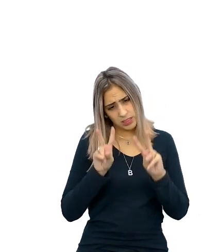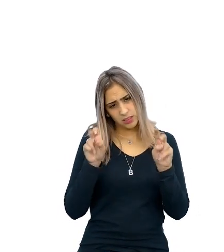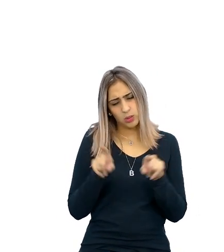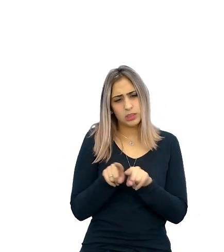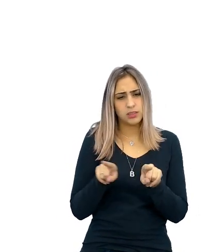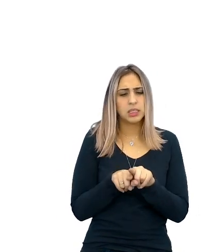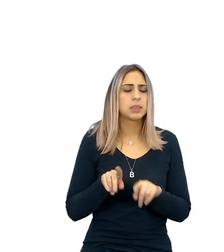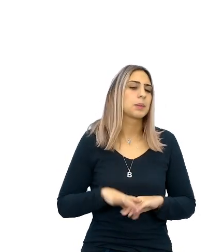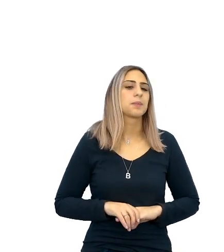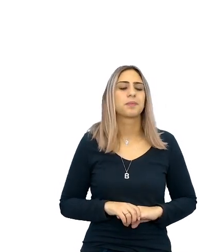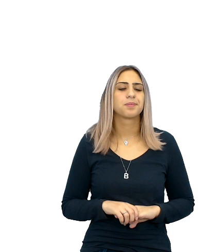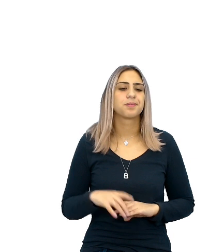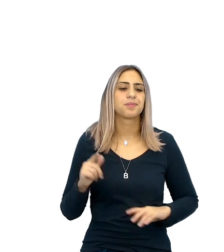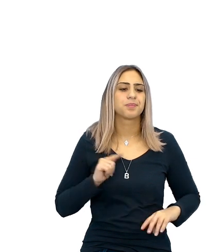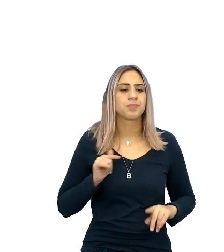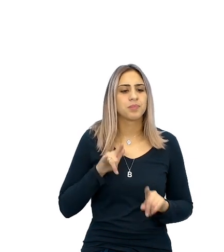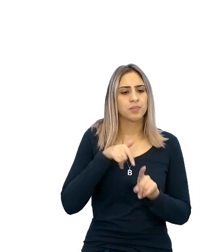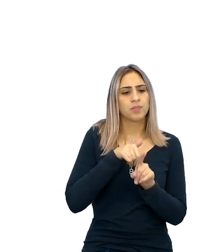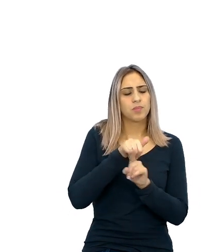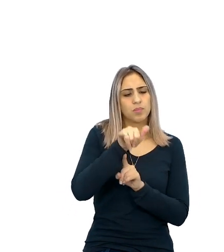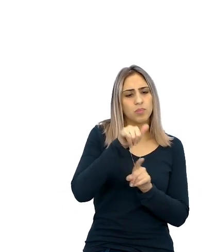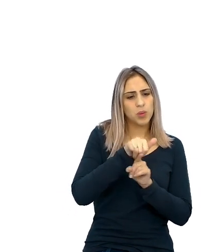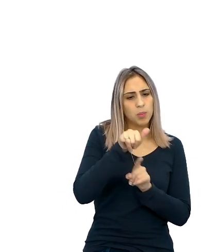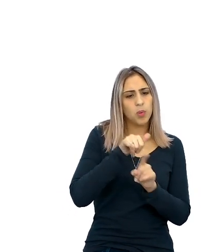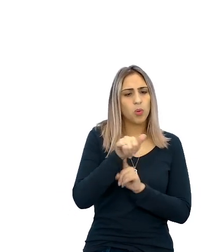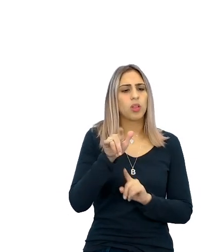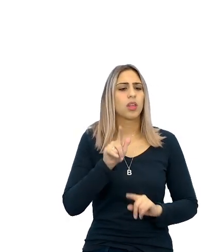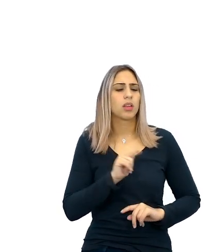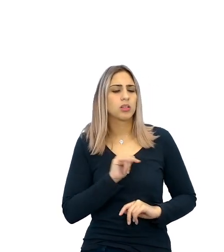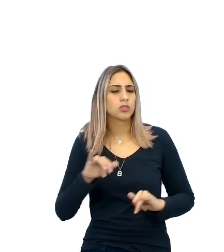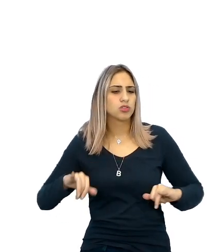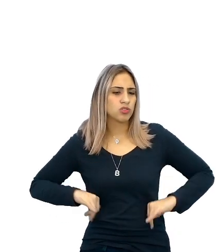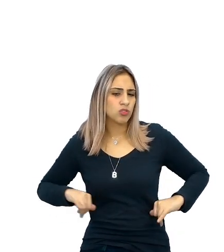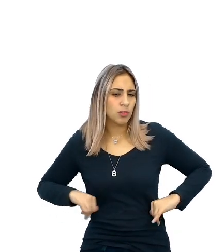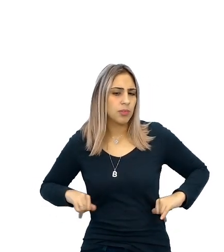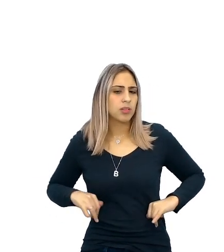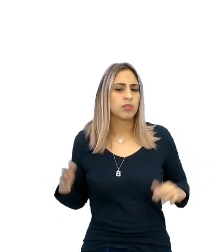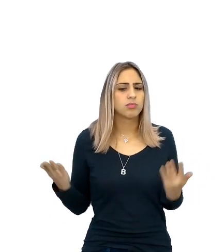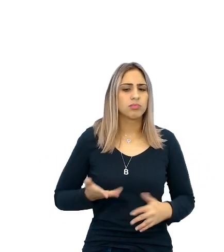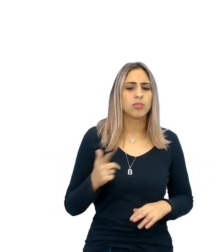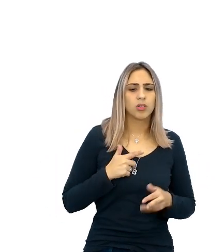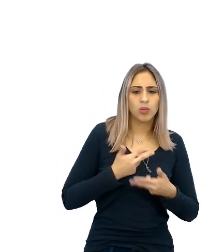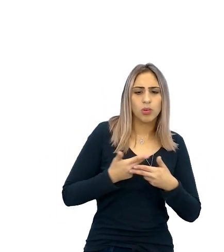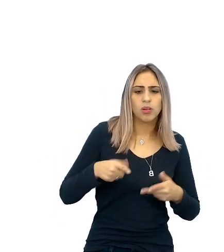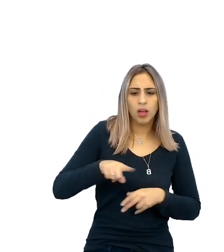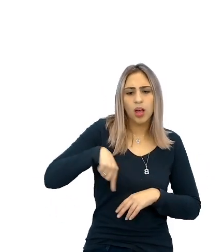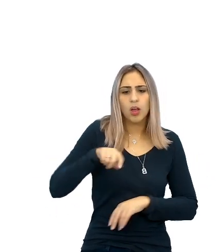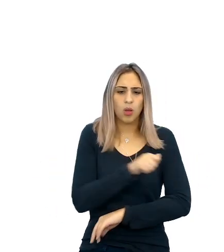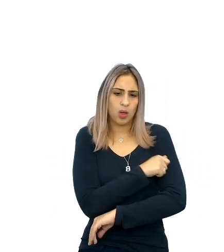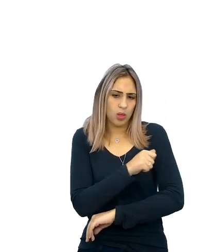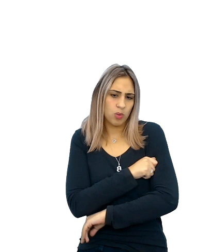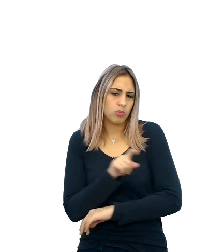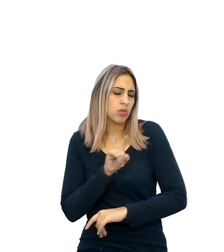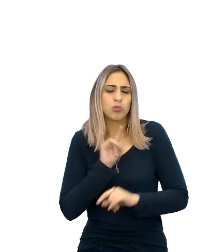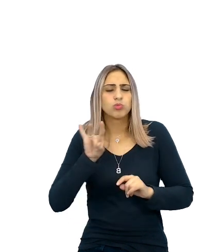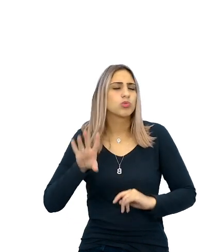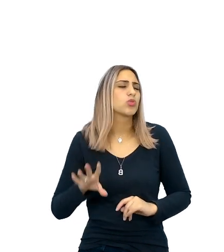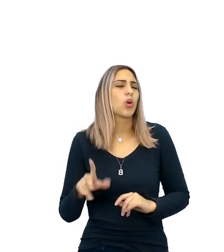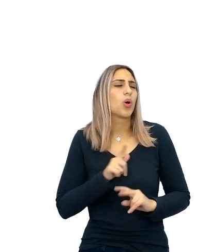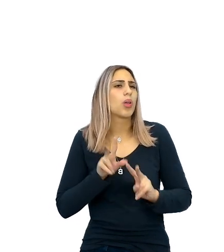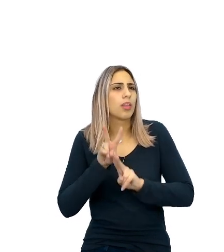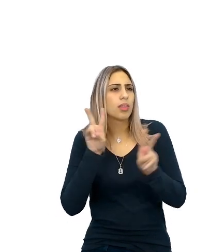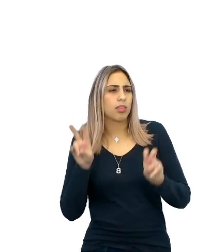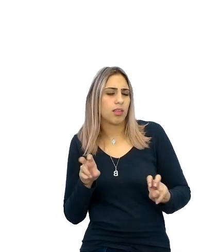né, que envolve o bullying ou sofrimento, né, alguma coisa que possa trazer dor e sofrimento para os estudantes. Não são